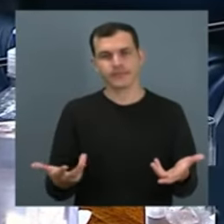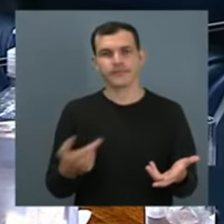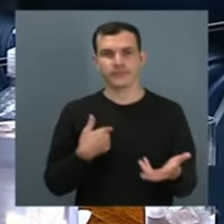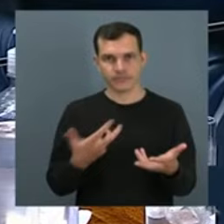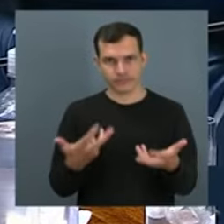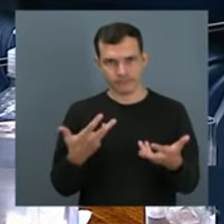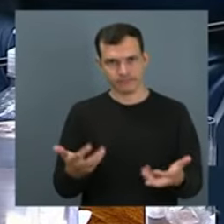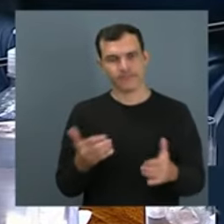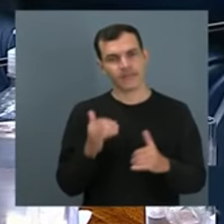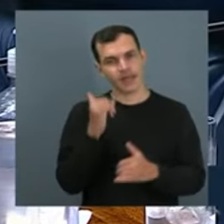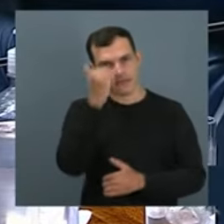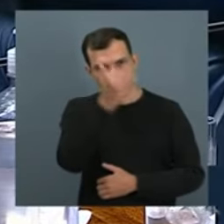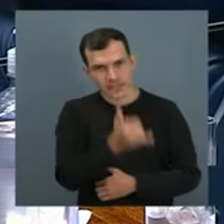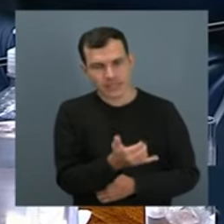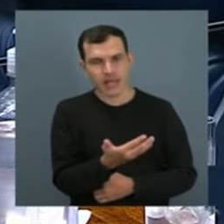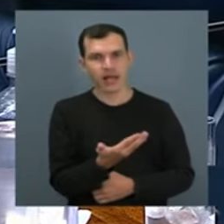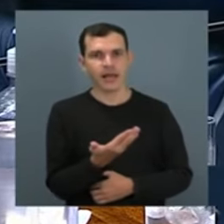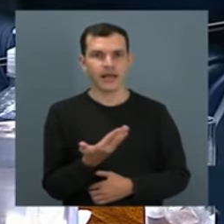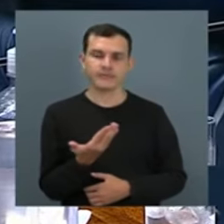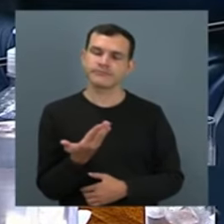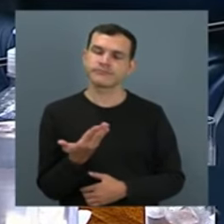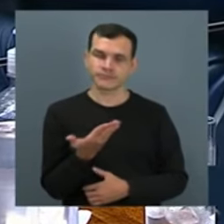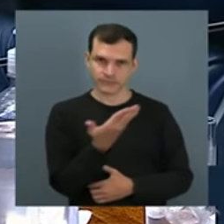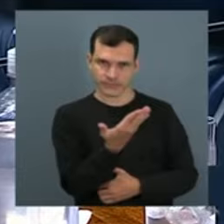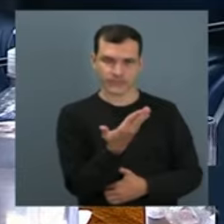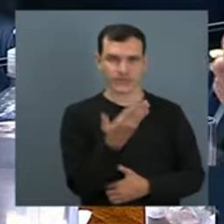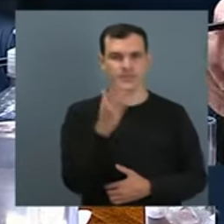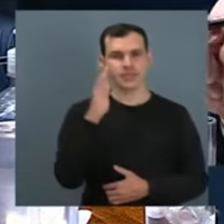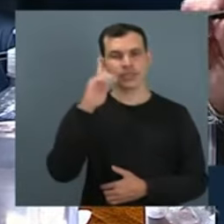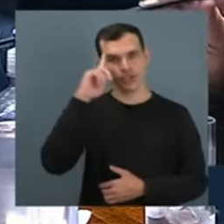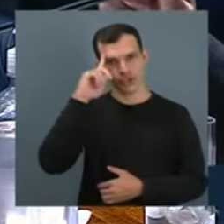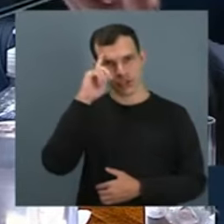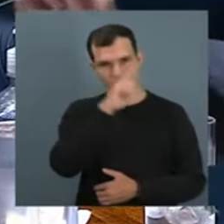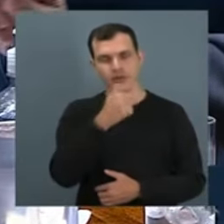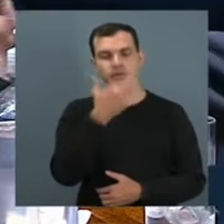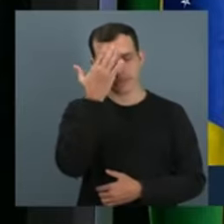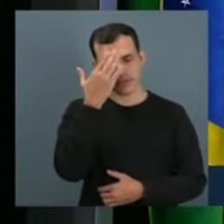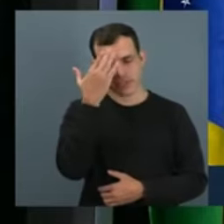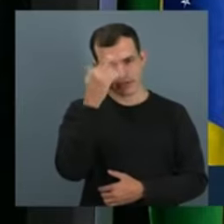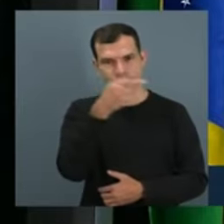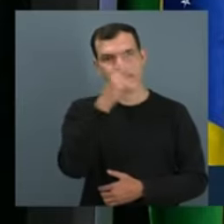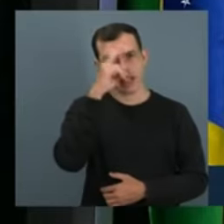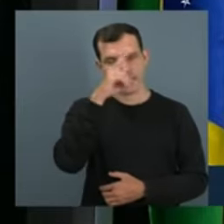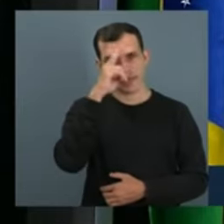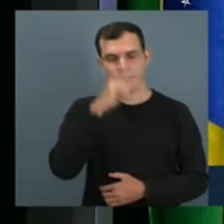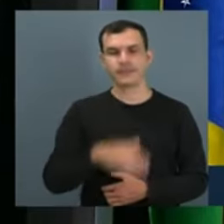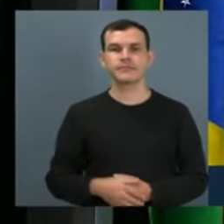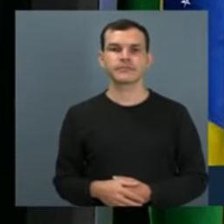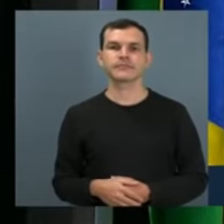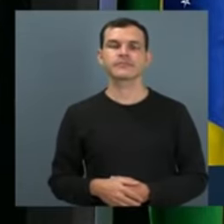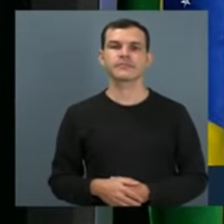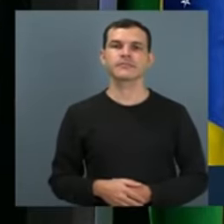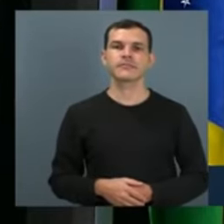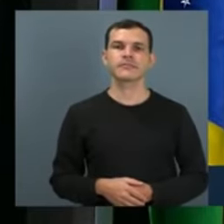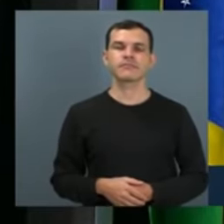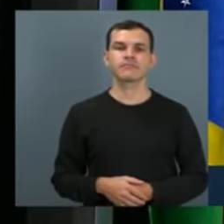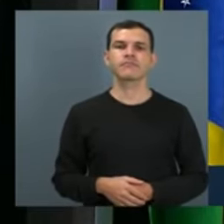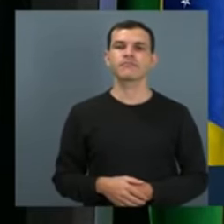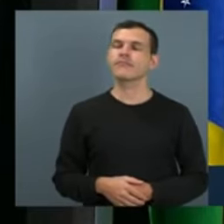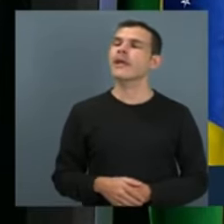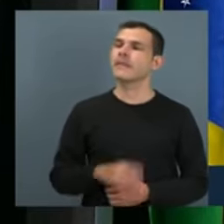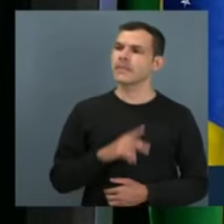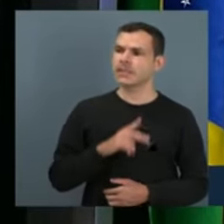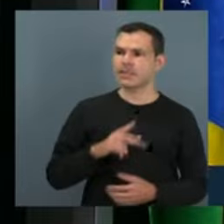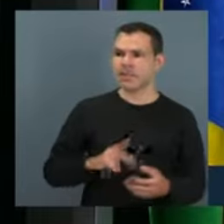para o Girão, e eu sei que você tem caráter para lembrar. Presidente, o senador Cajuru falou só verdades